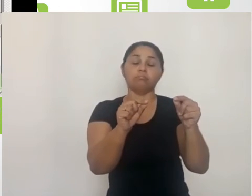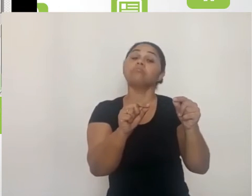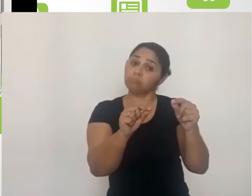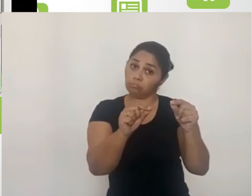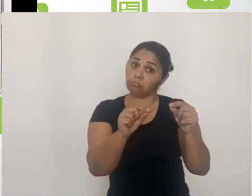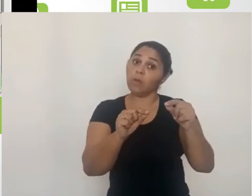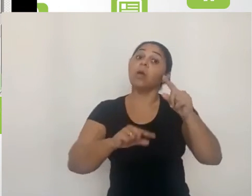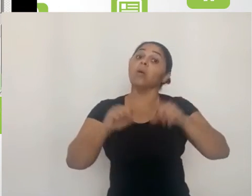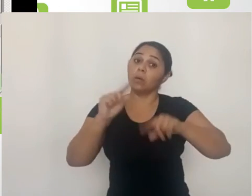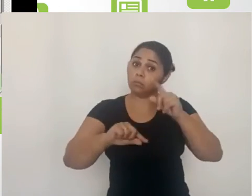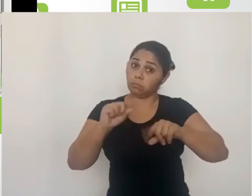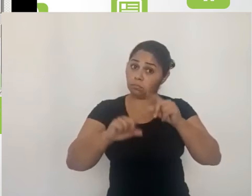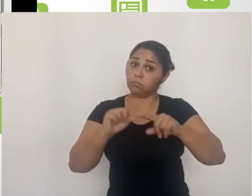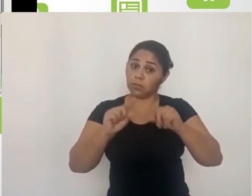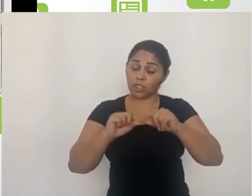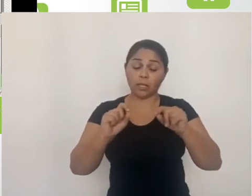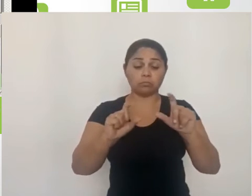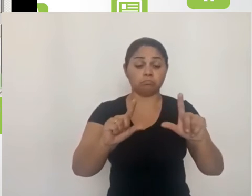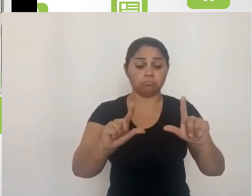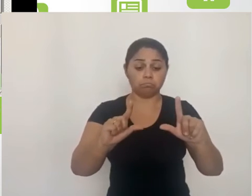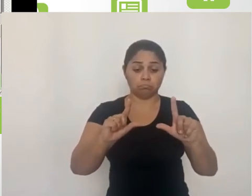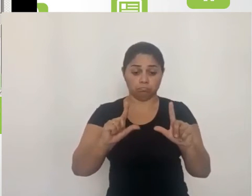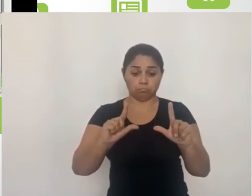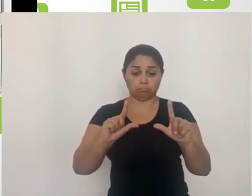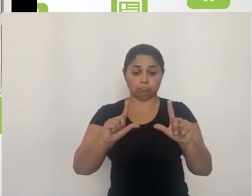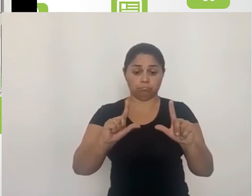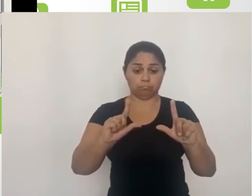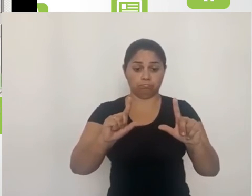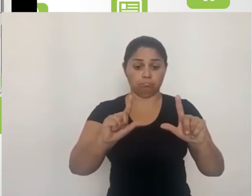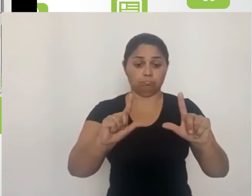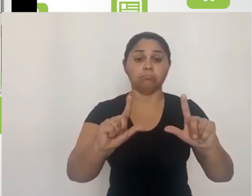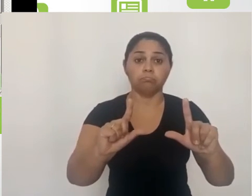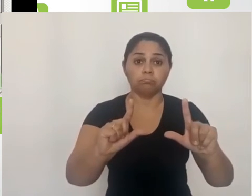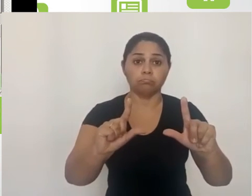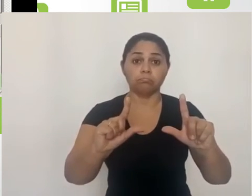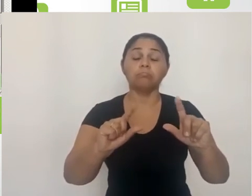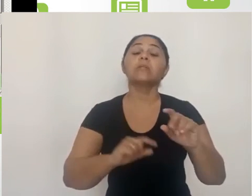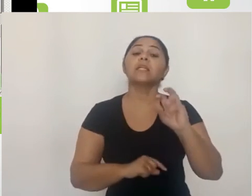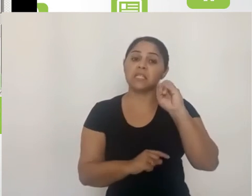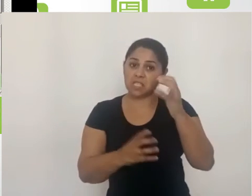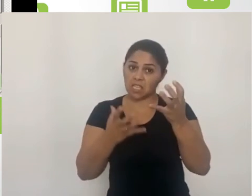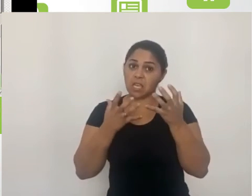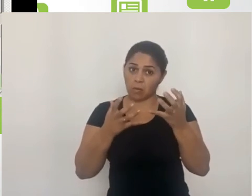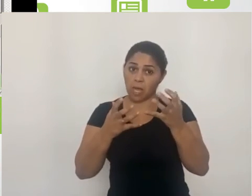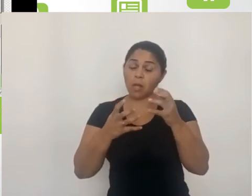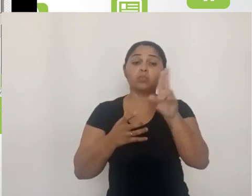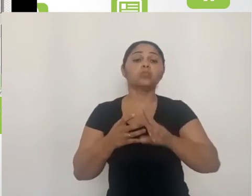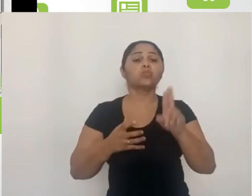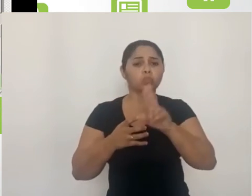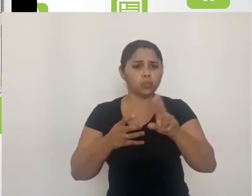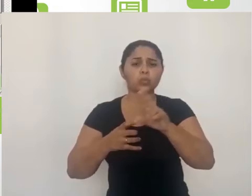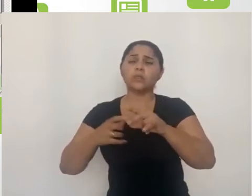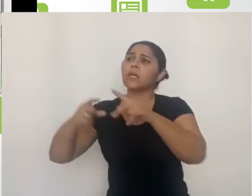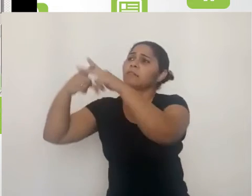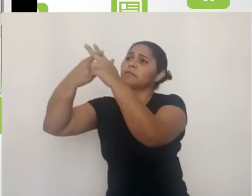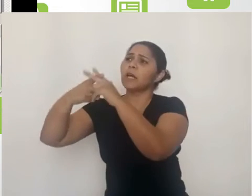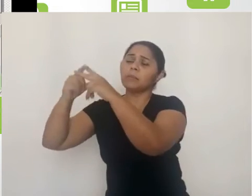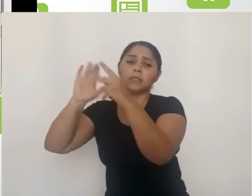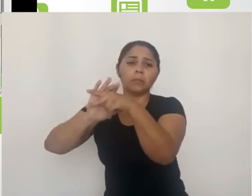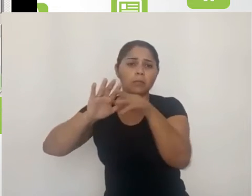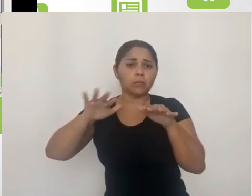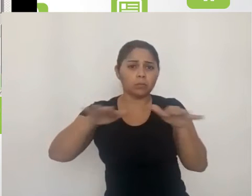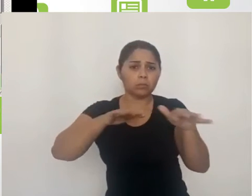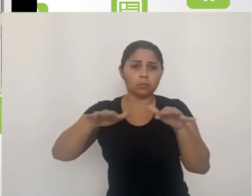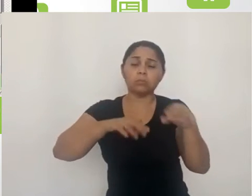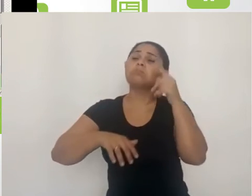Tá vendo que meu objeto ele se deslocou do fundo? Então eu posso utilizar aqui a ferramenta de movimento